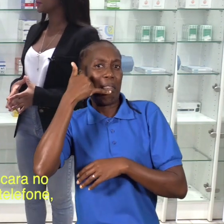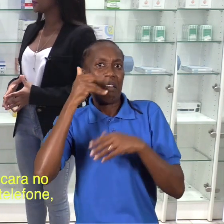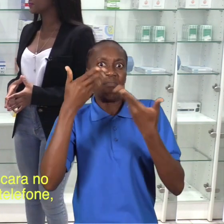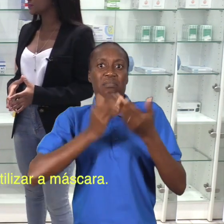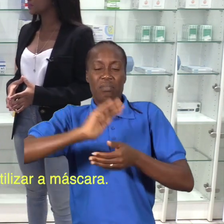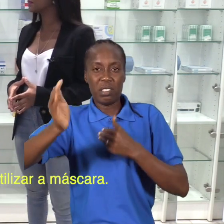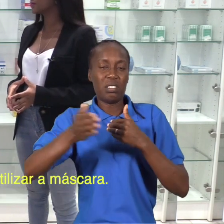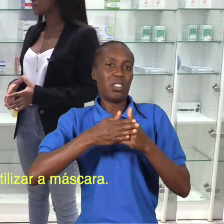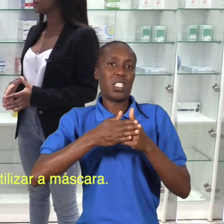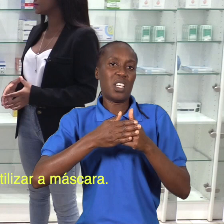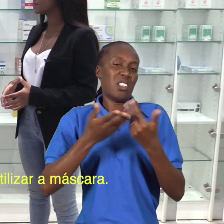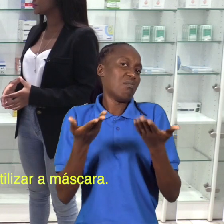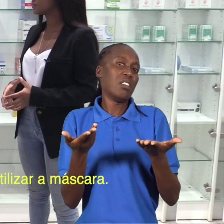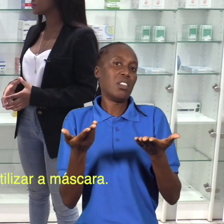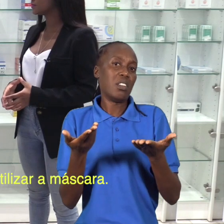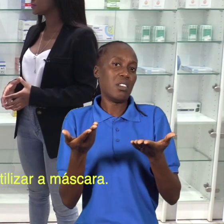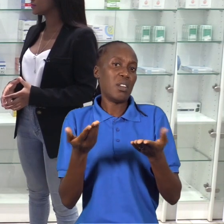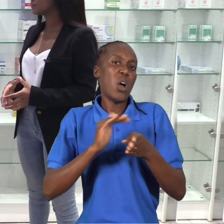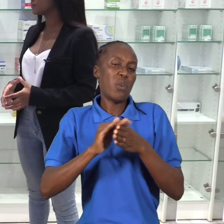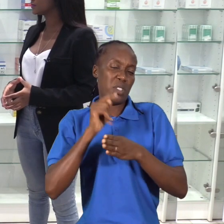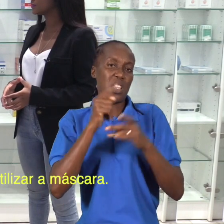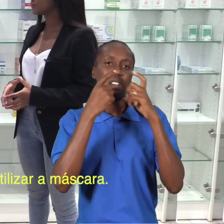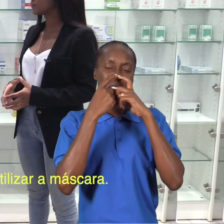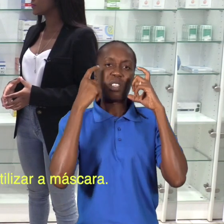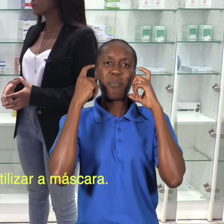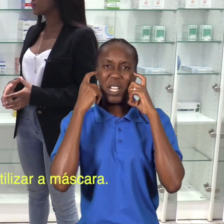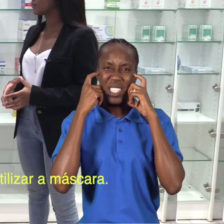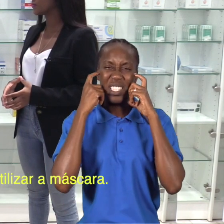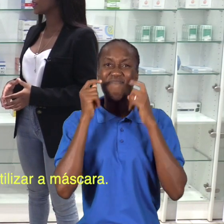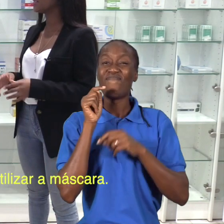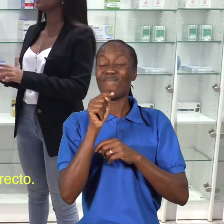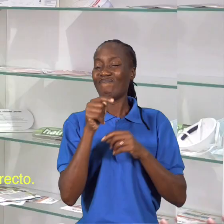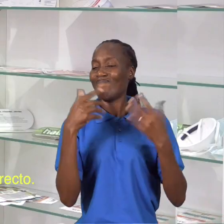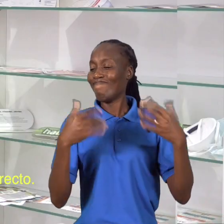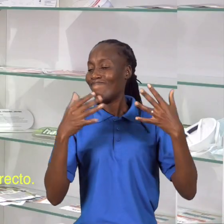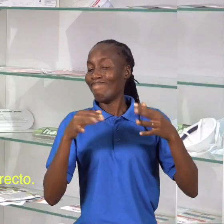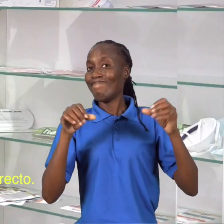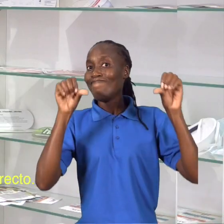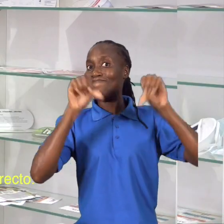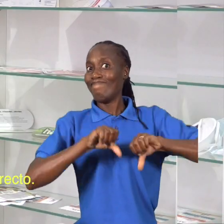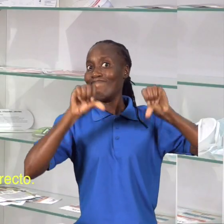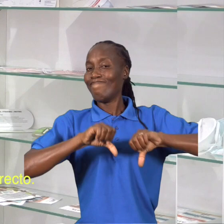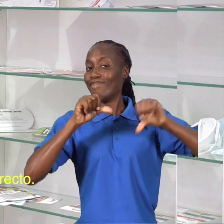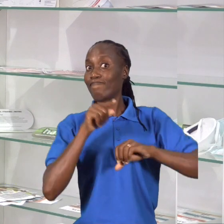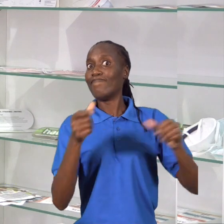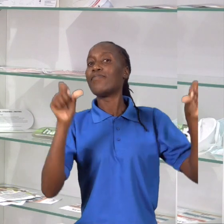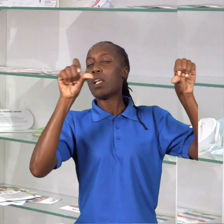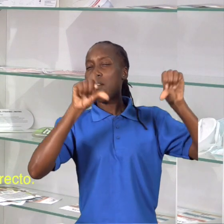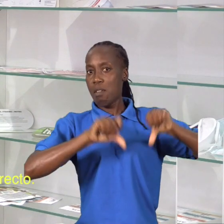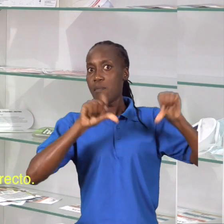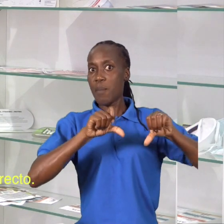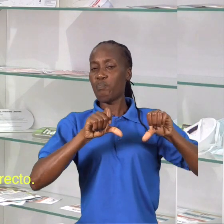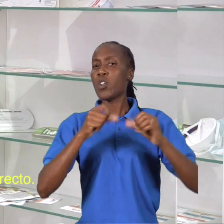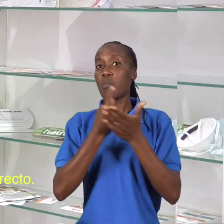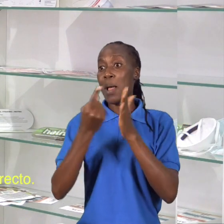telefone e, depois disso, voltamos a utilizar a máscara. Isso é muito incorreto, é